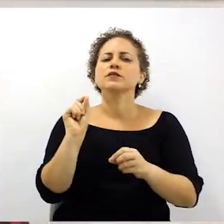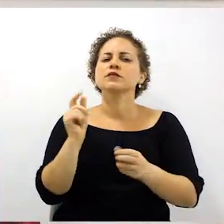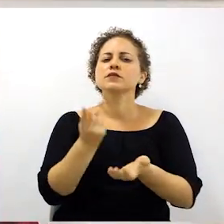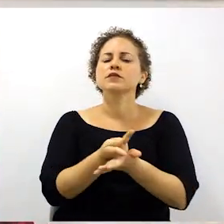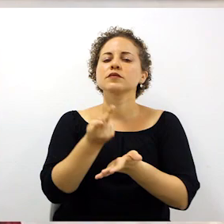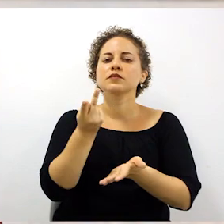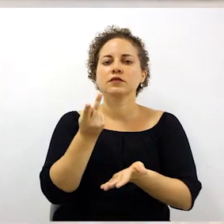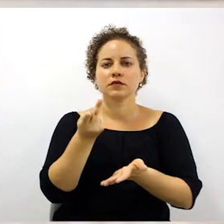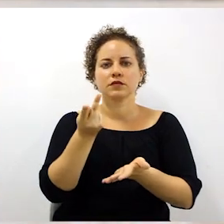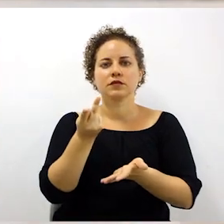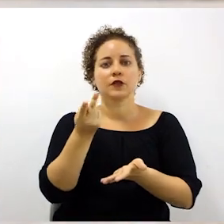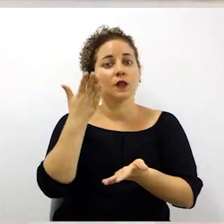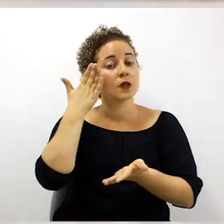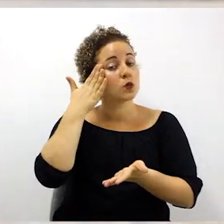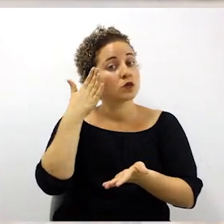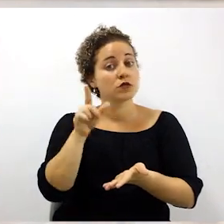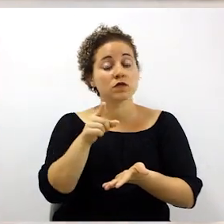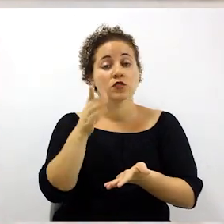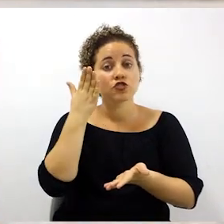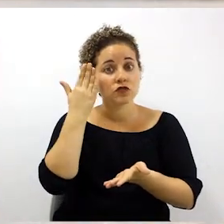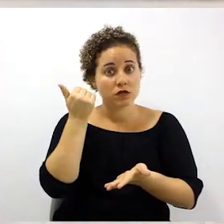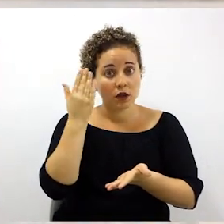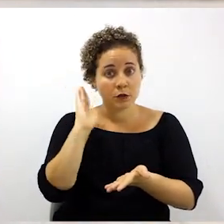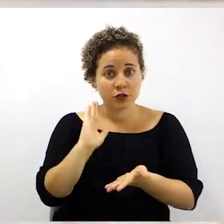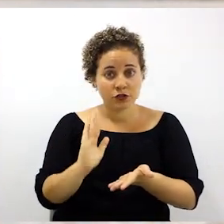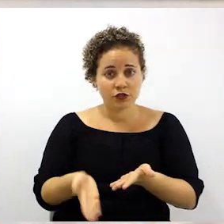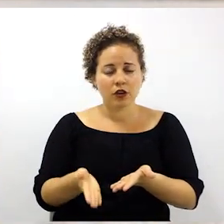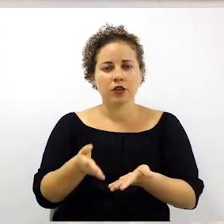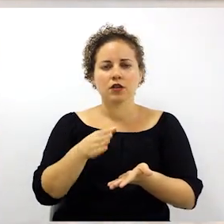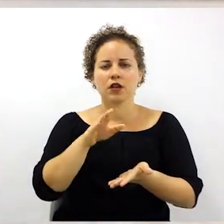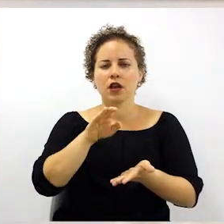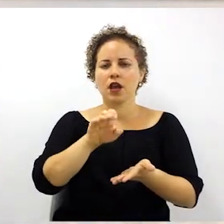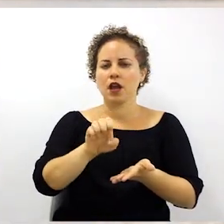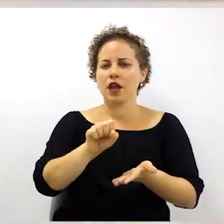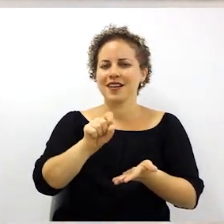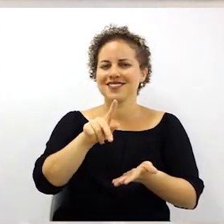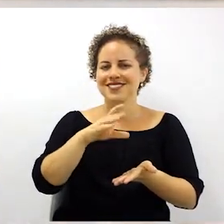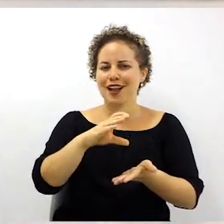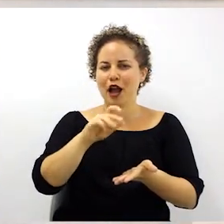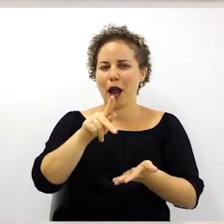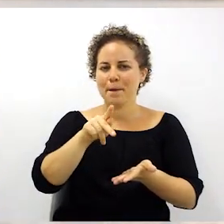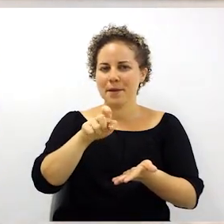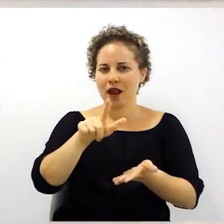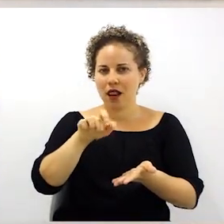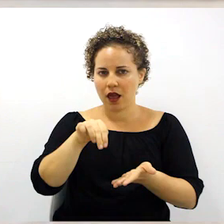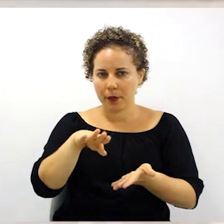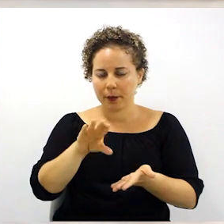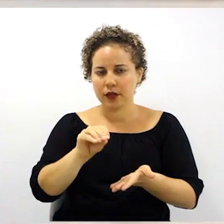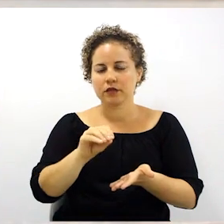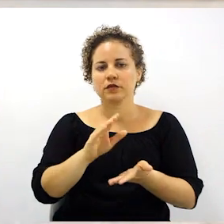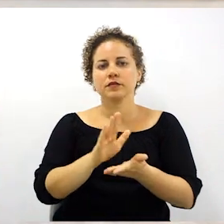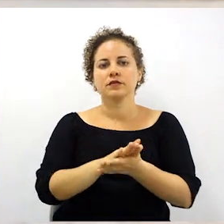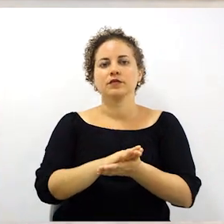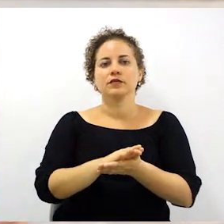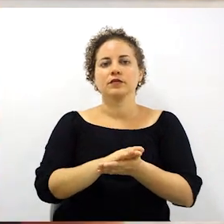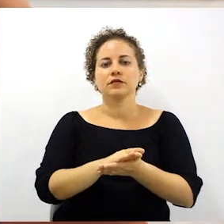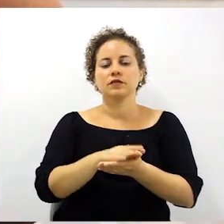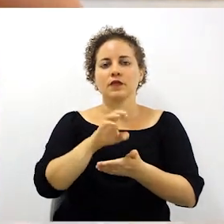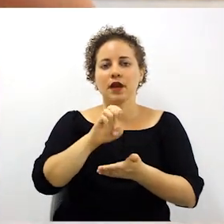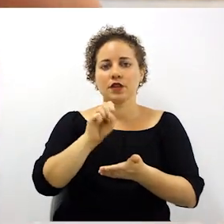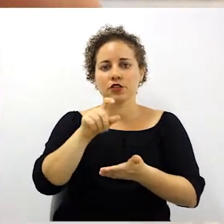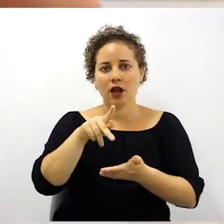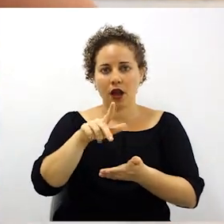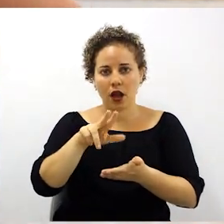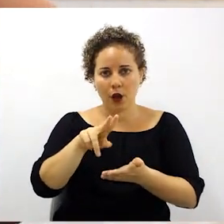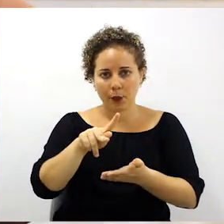esse? Não sei se você já ouviu falar num acidente por escalpelamento. O que vem a ser scalp? Scalp é